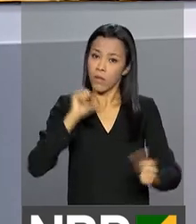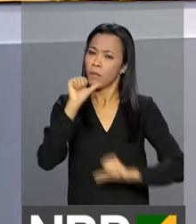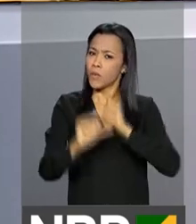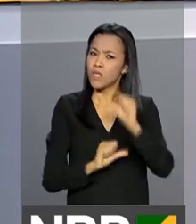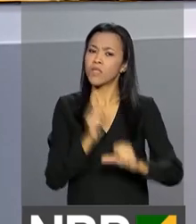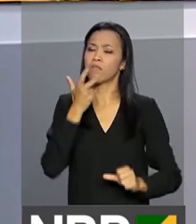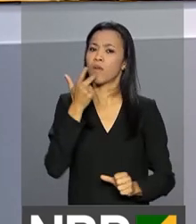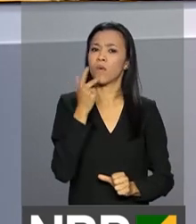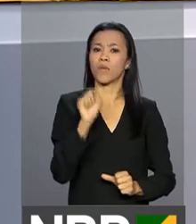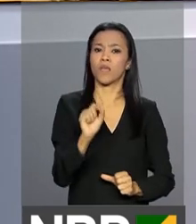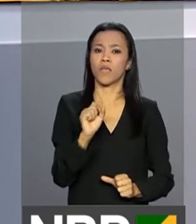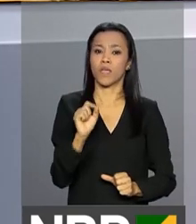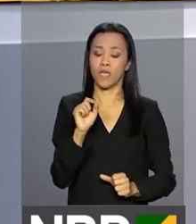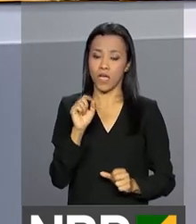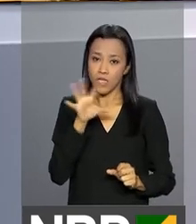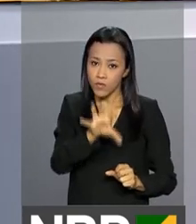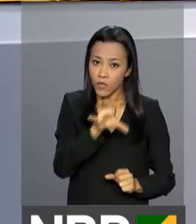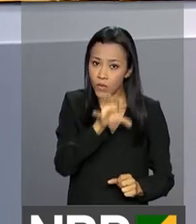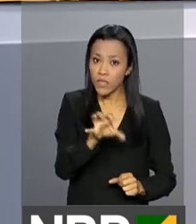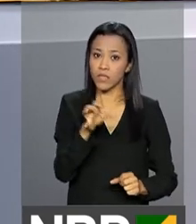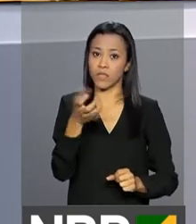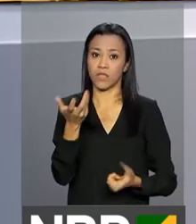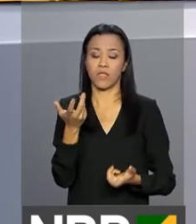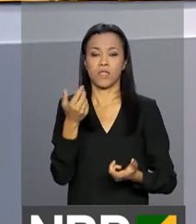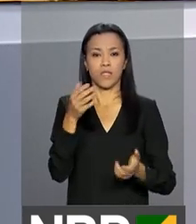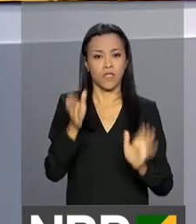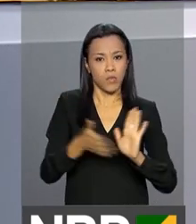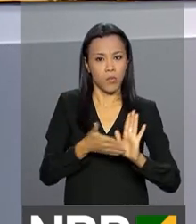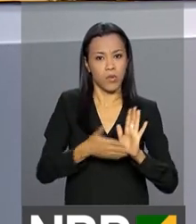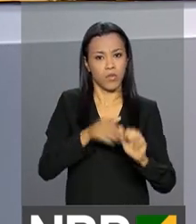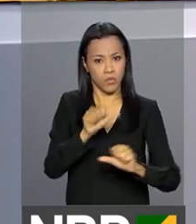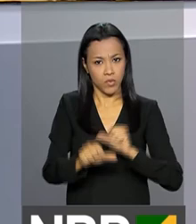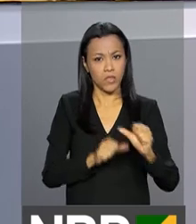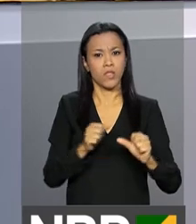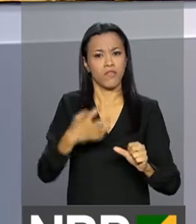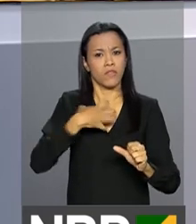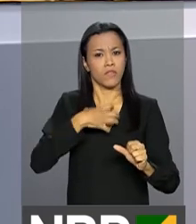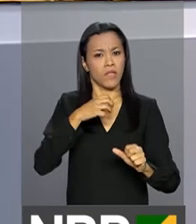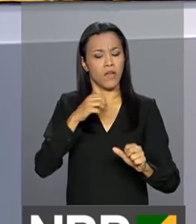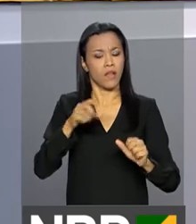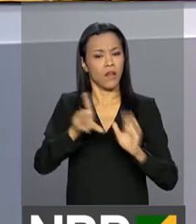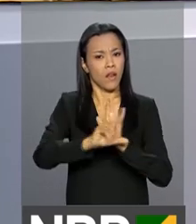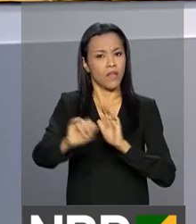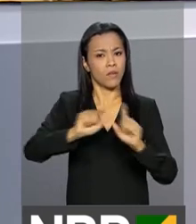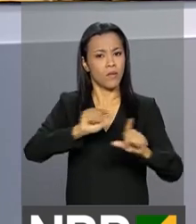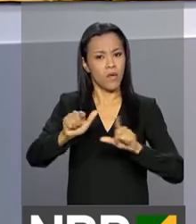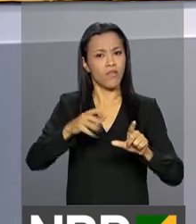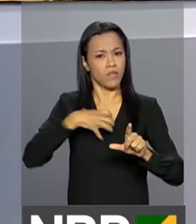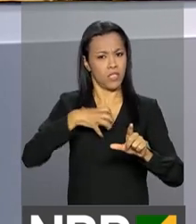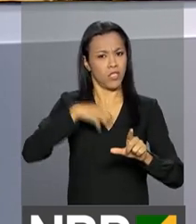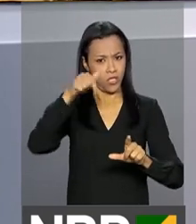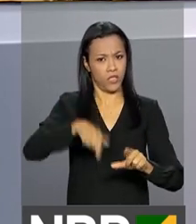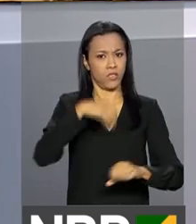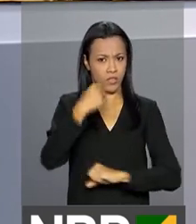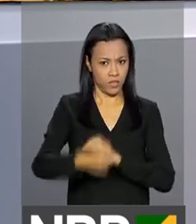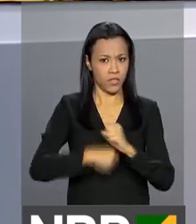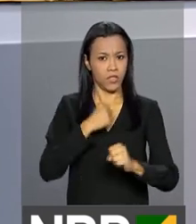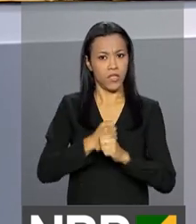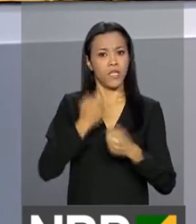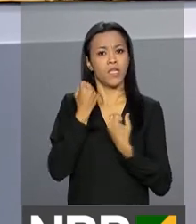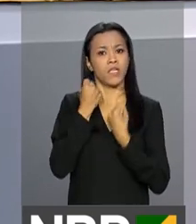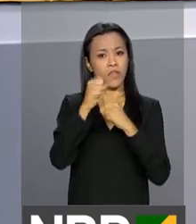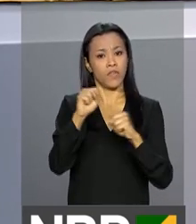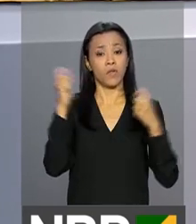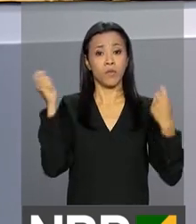impactos positivos da reforma trabalhista já devem começar a serem sentidos ainda este ano. E defendeu ainda a necessidade de